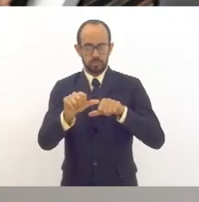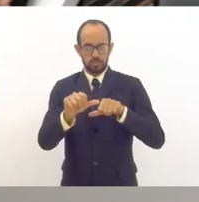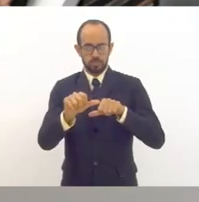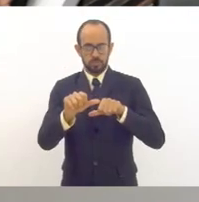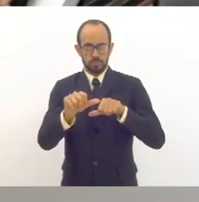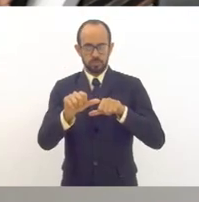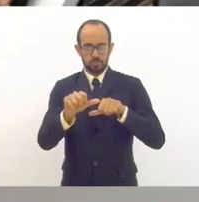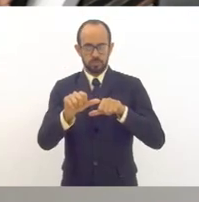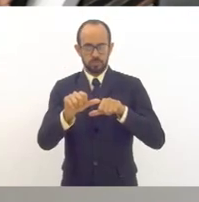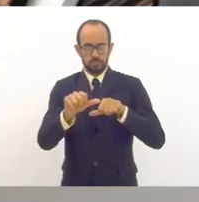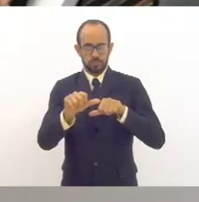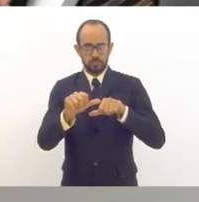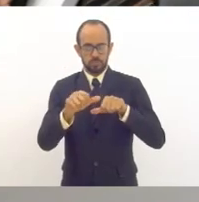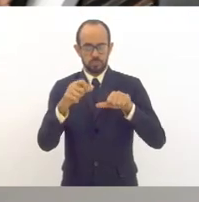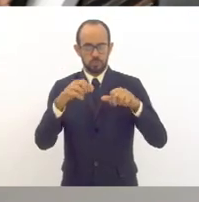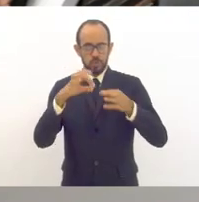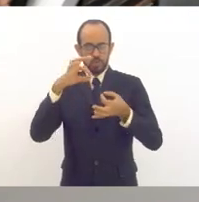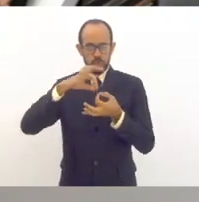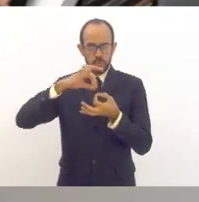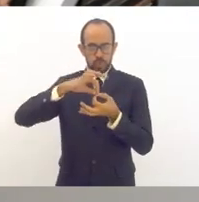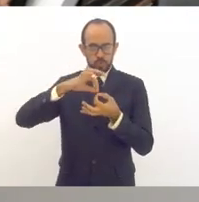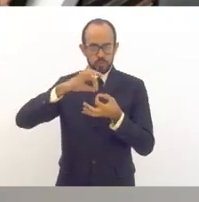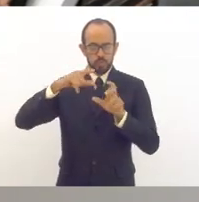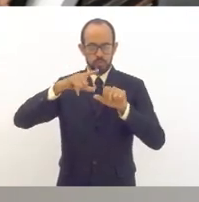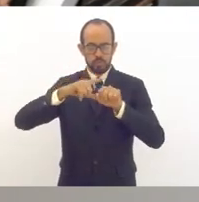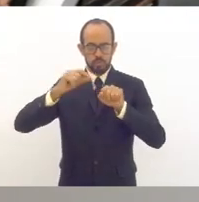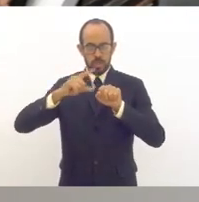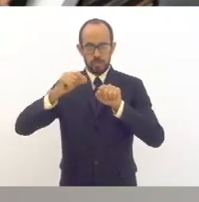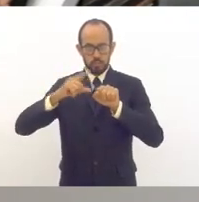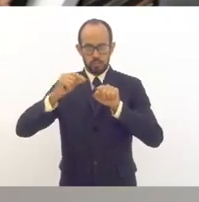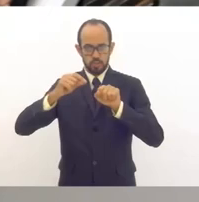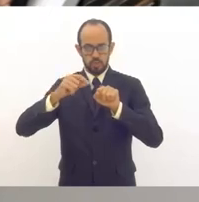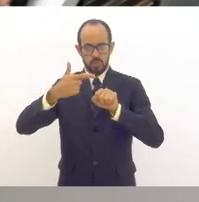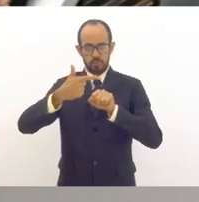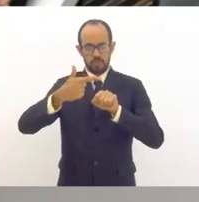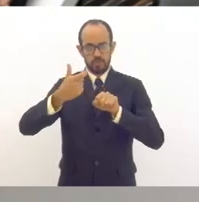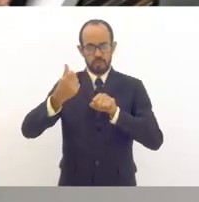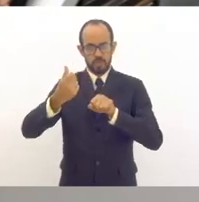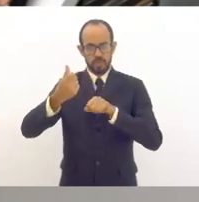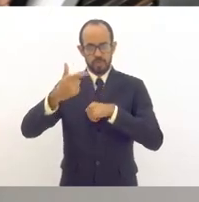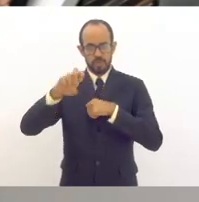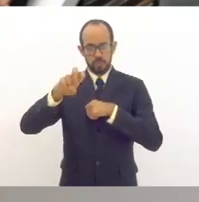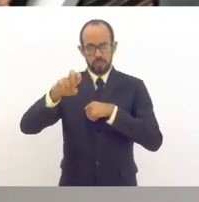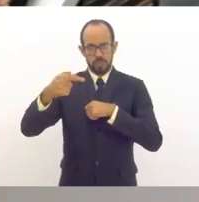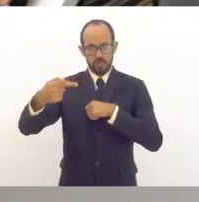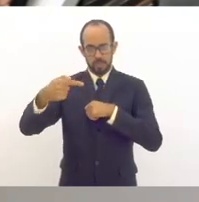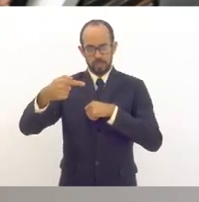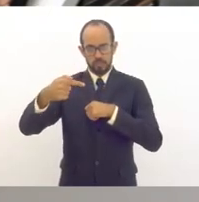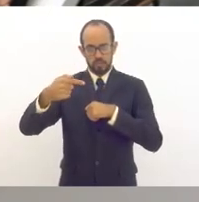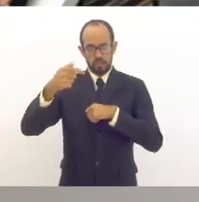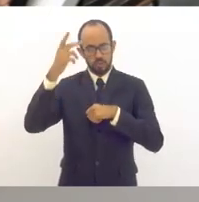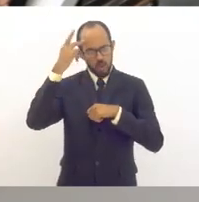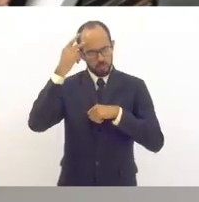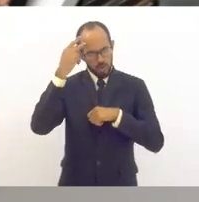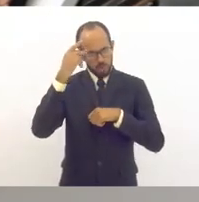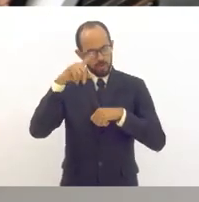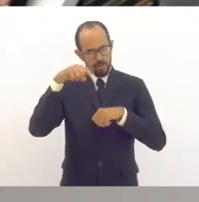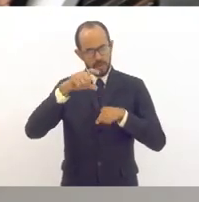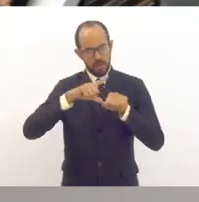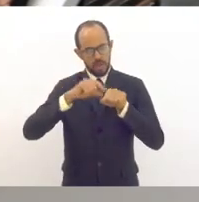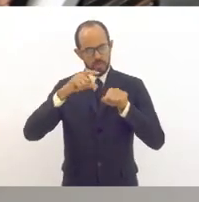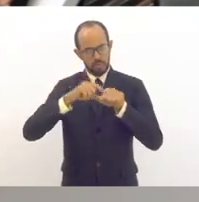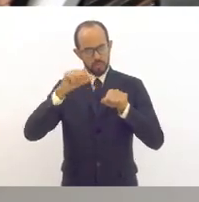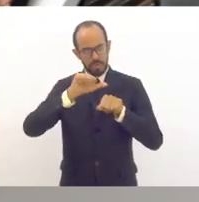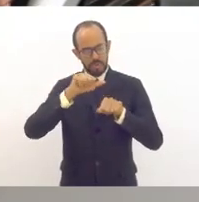os incisos e artigos da 2657 que geralmente Artigo 14 e um monte de